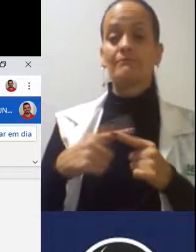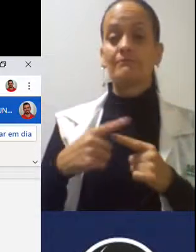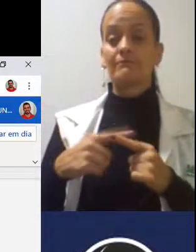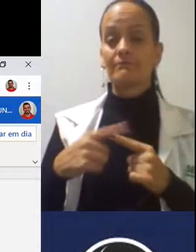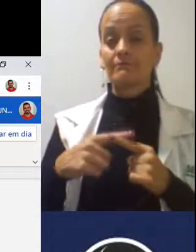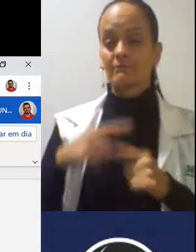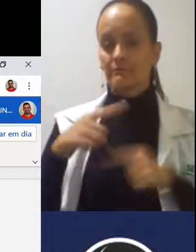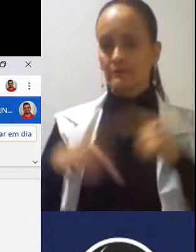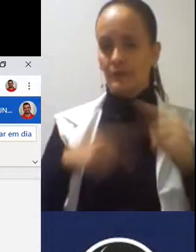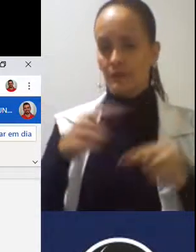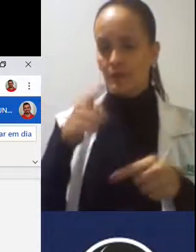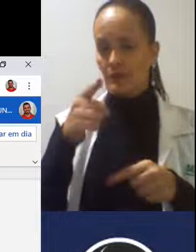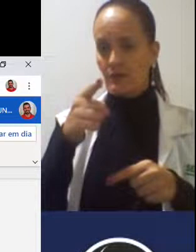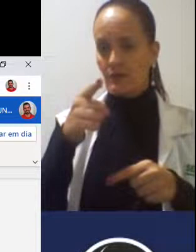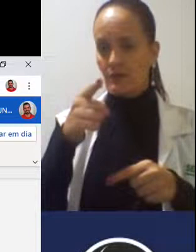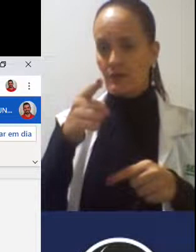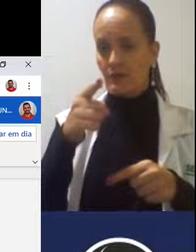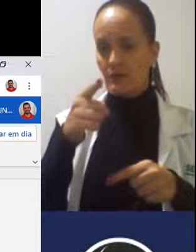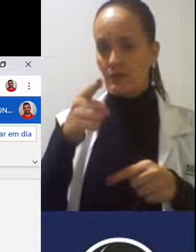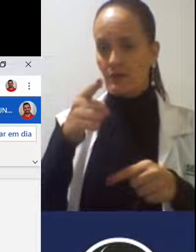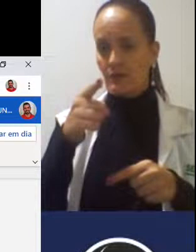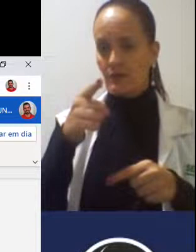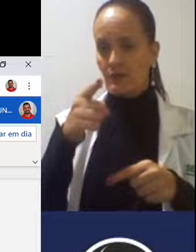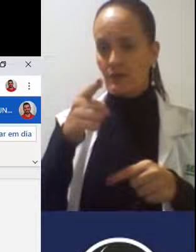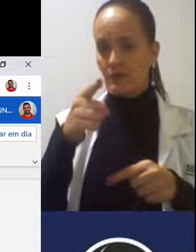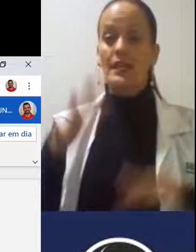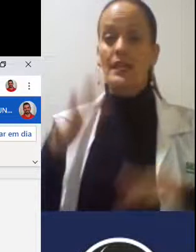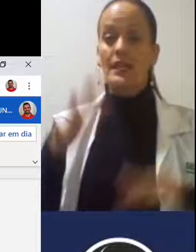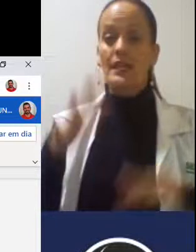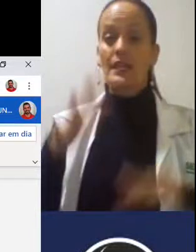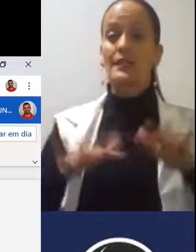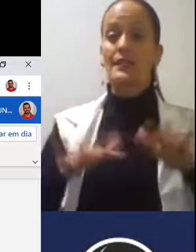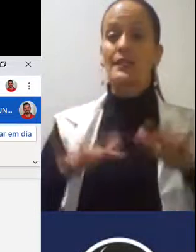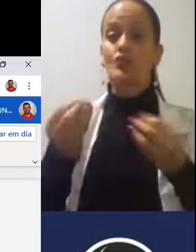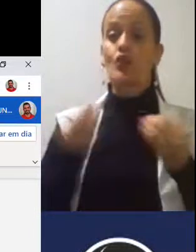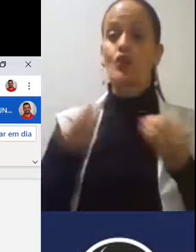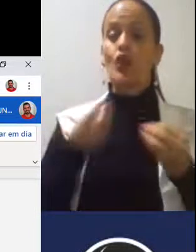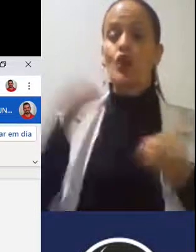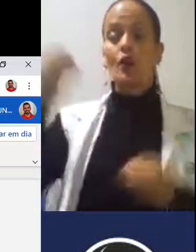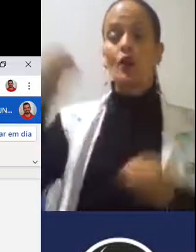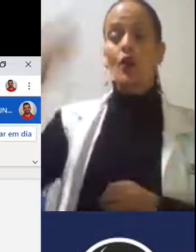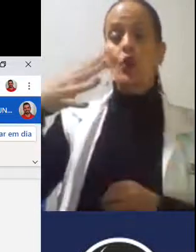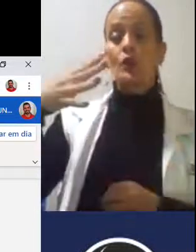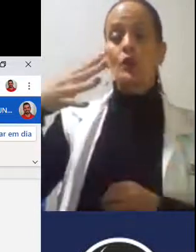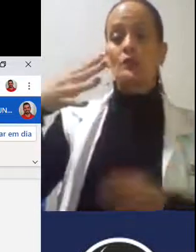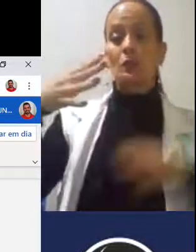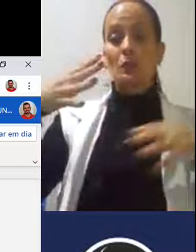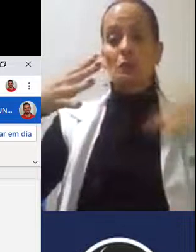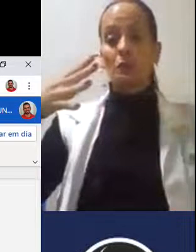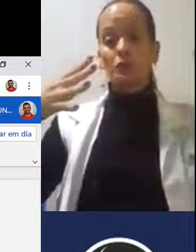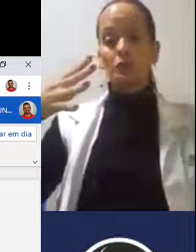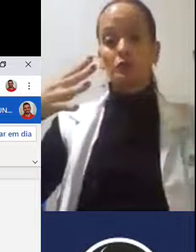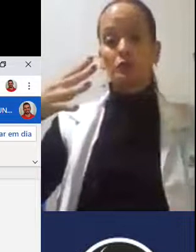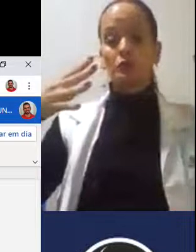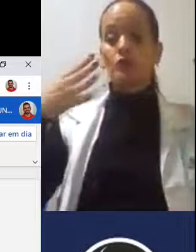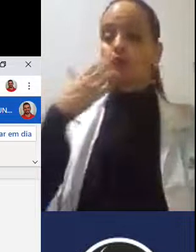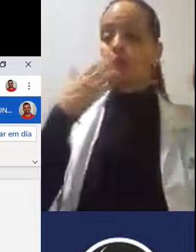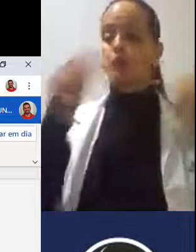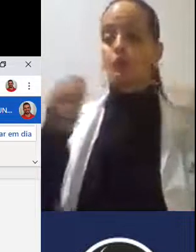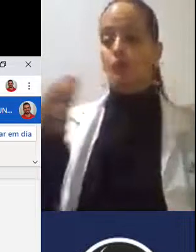valor final de resistência aqui, ó, vai depender da forma com que essas lâmpadas estiverem ligadas. Então, a gente tem dois tipos de